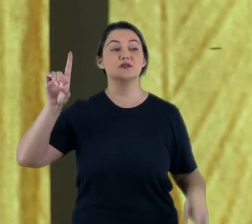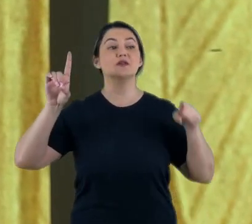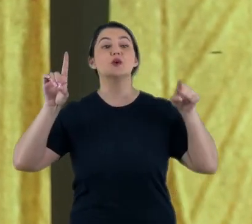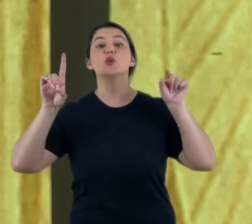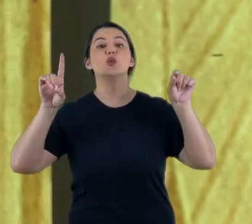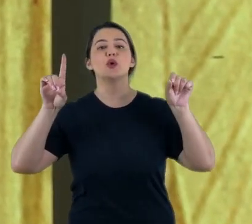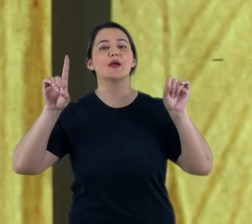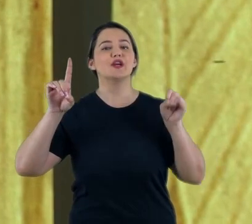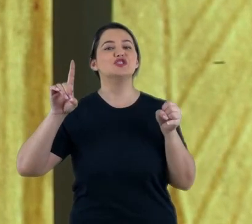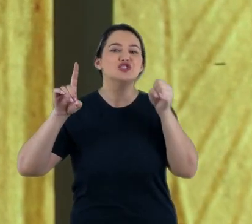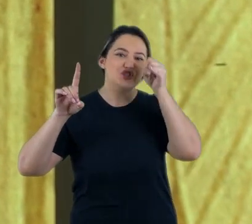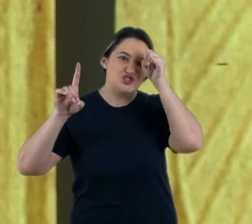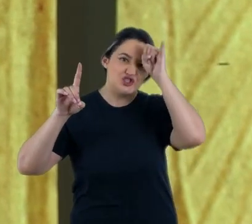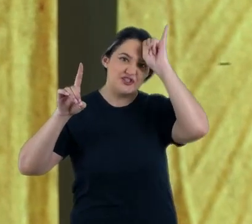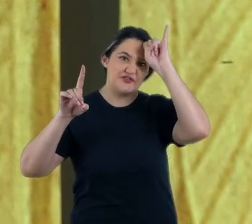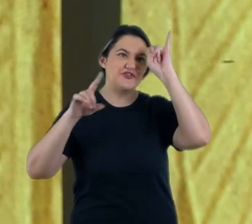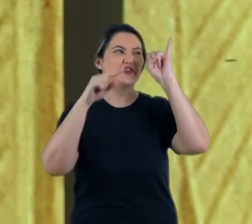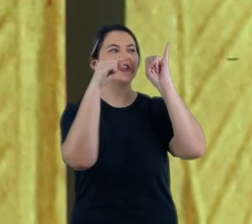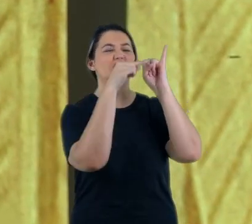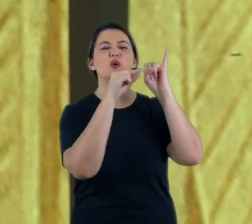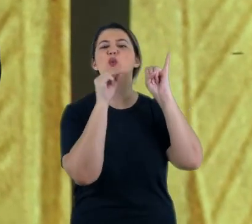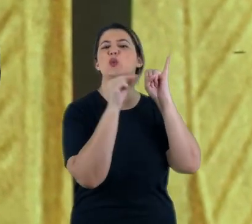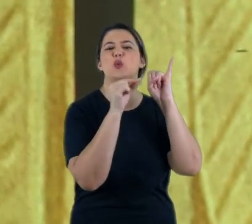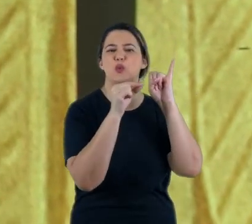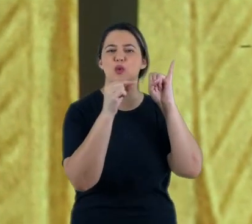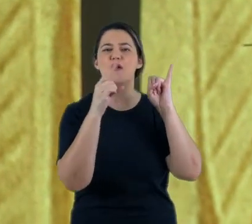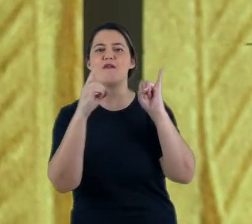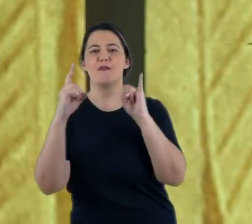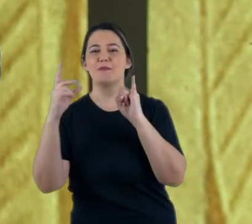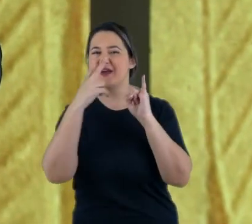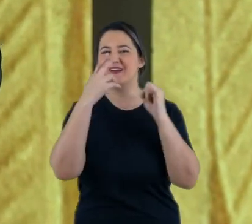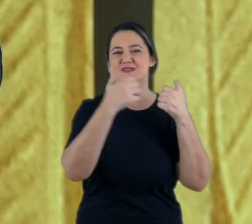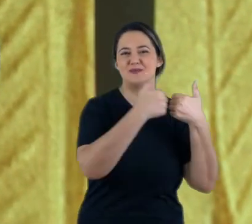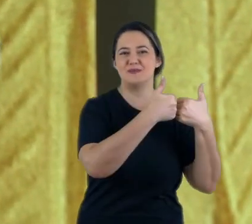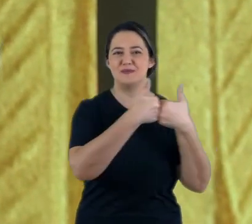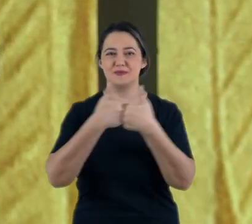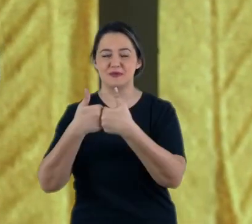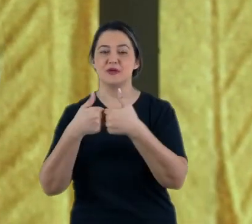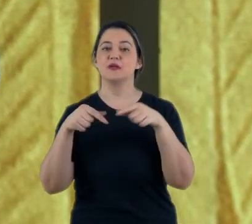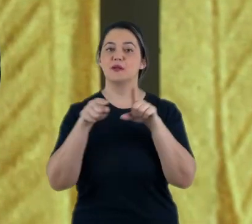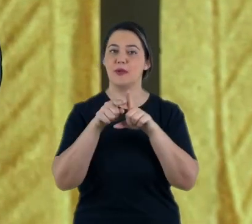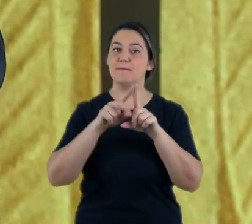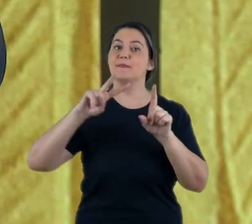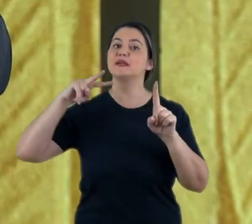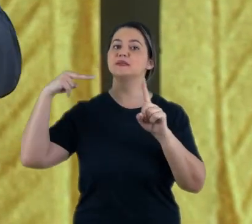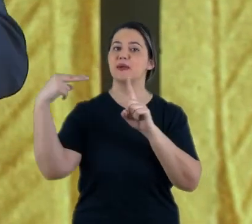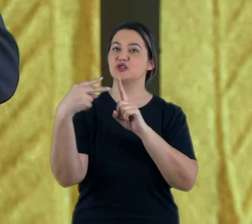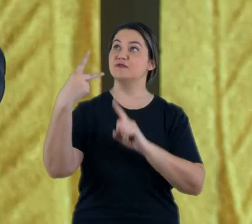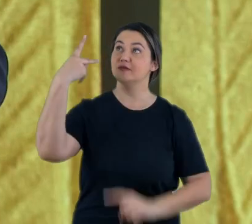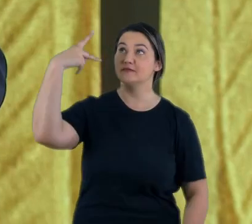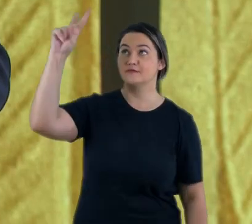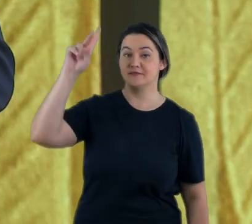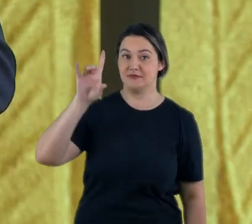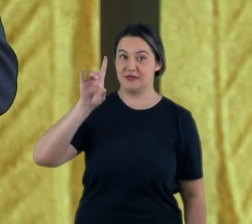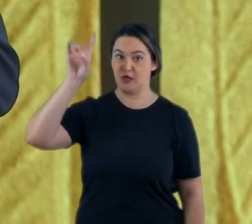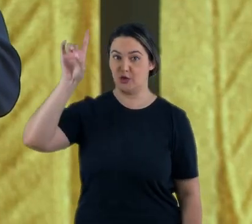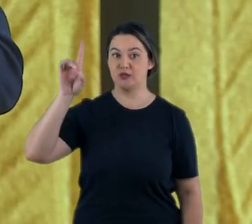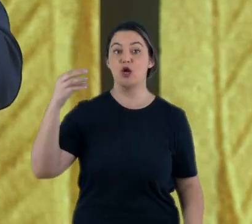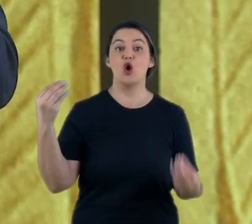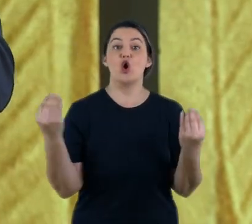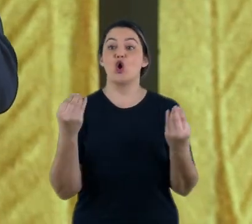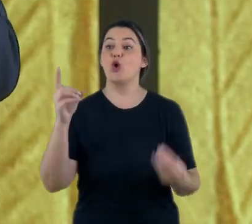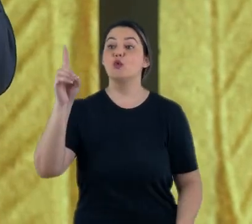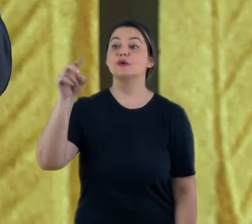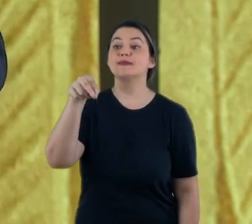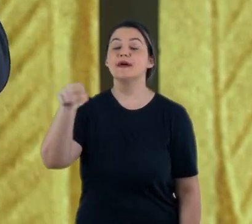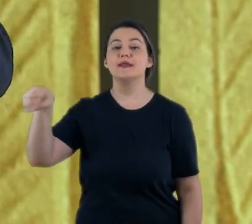e a perspectiva profética desse conteúdo analisada do ponto de vista de Deus, e o modo como Daniel fecha